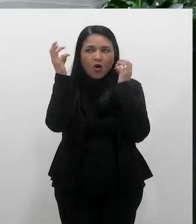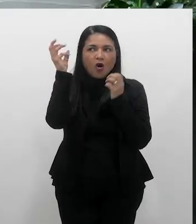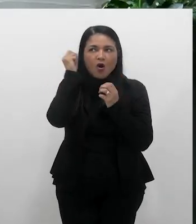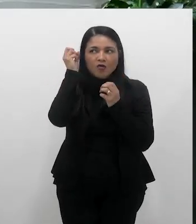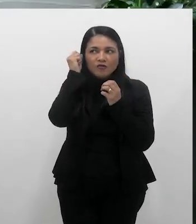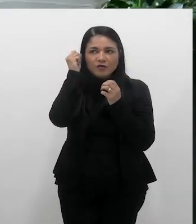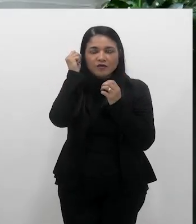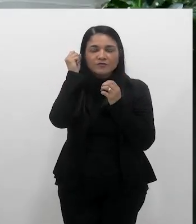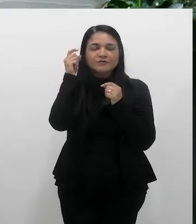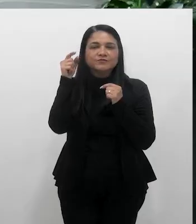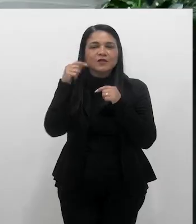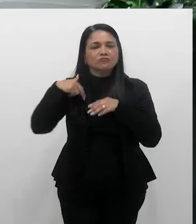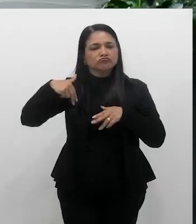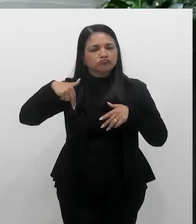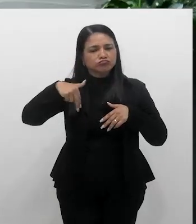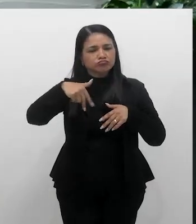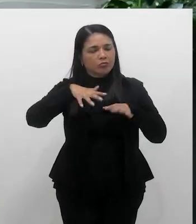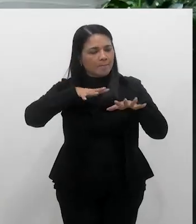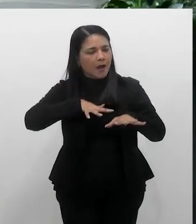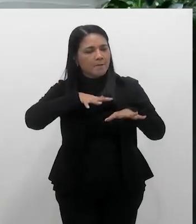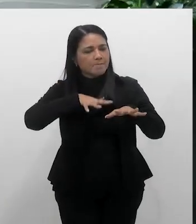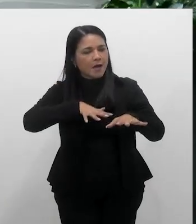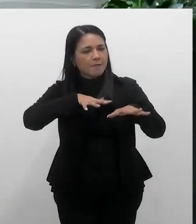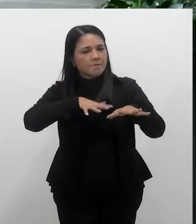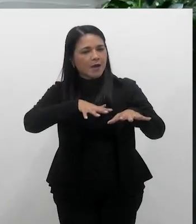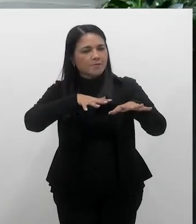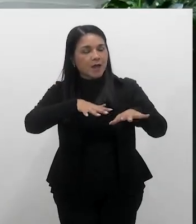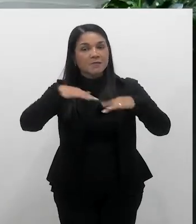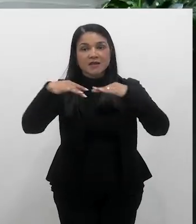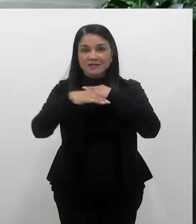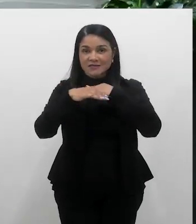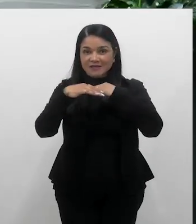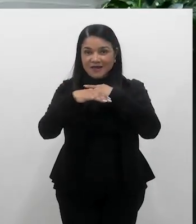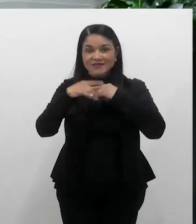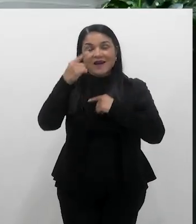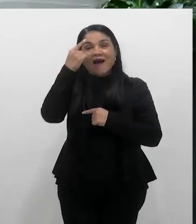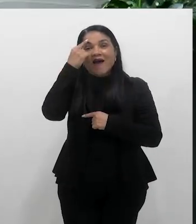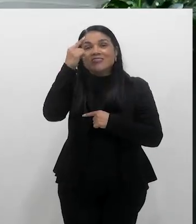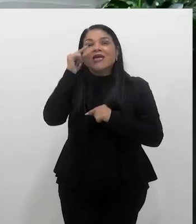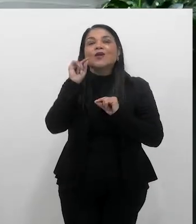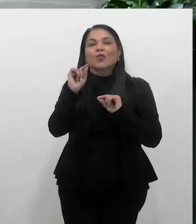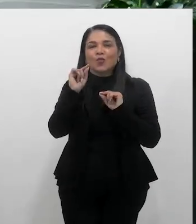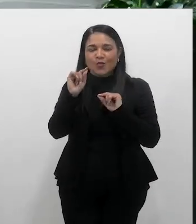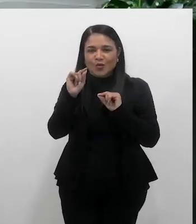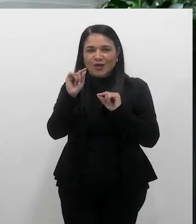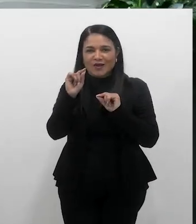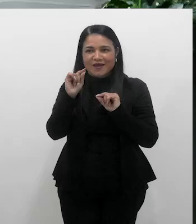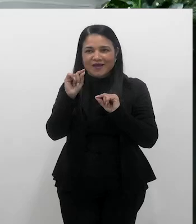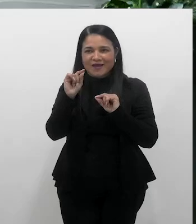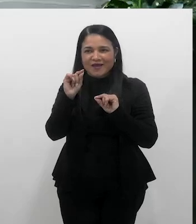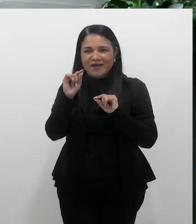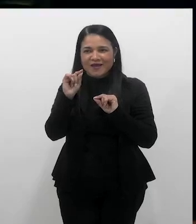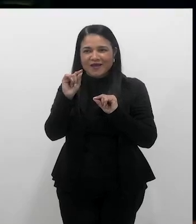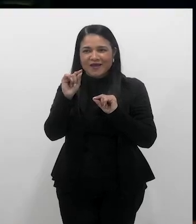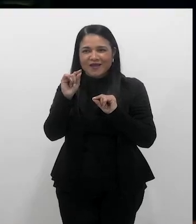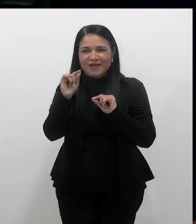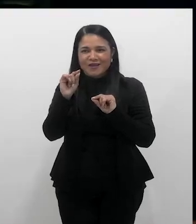trabalho todo em áudio e a gente faz uma caminhada conjunta pela cidade. Por quê? Porque a ideia é que a